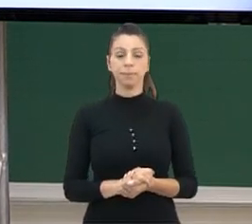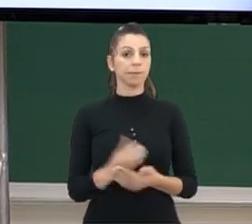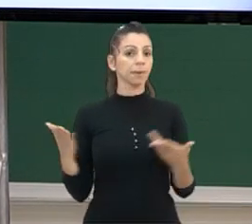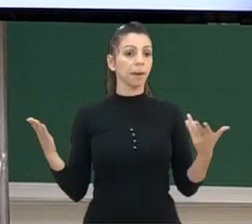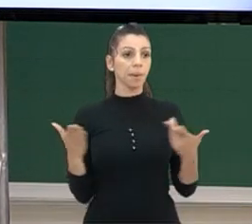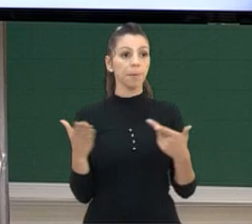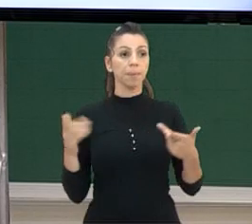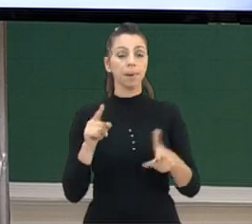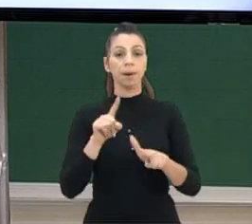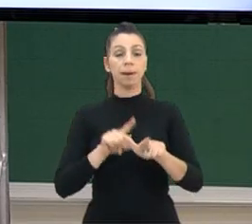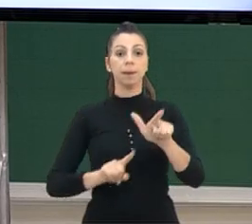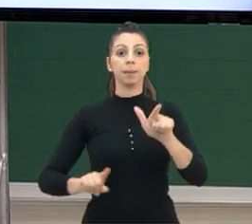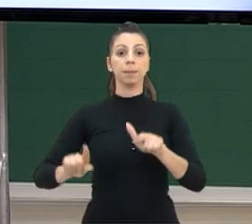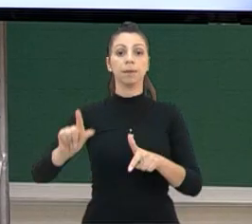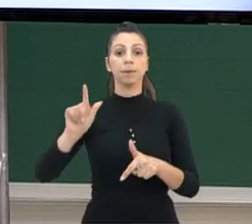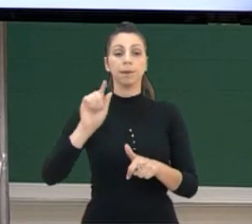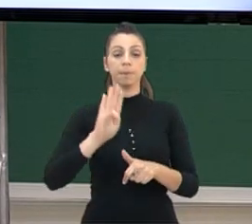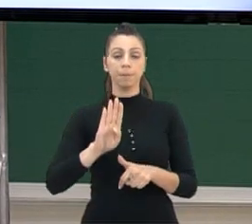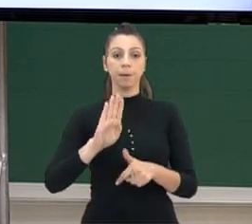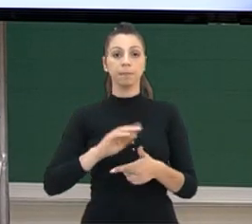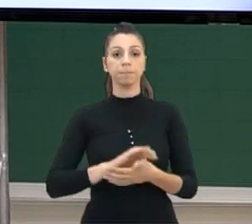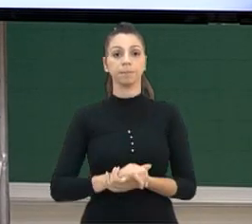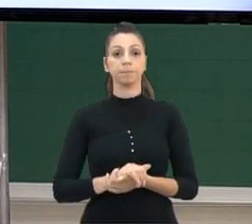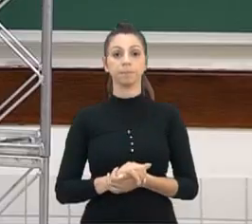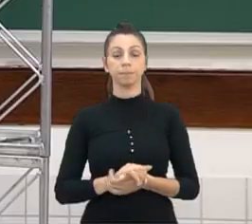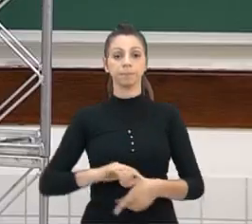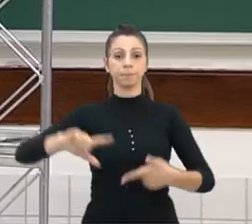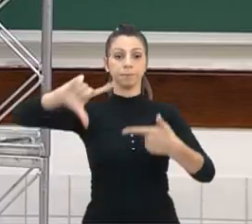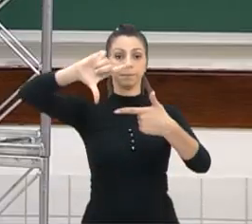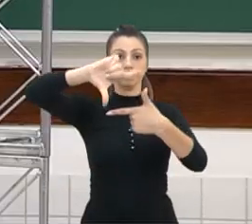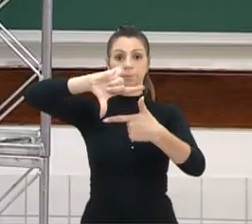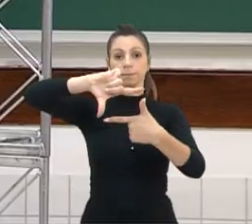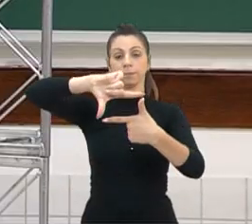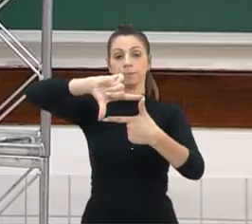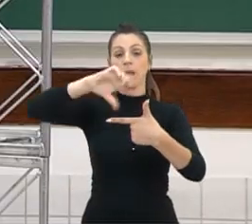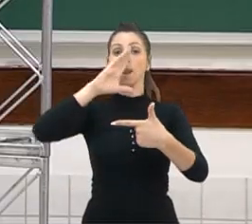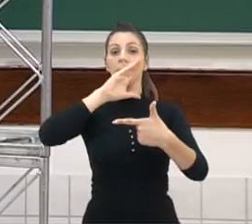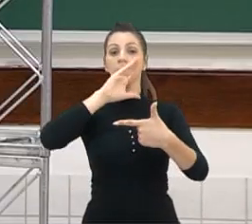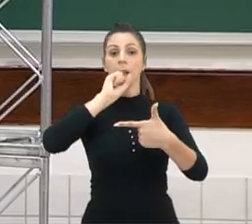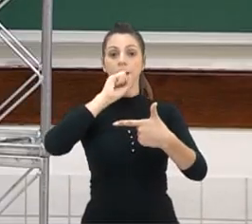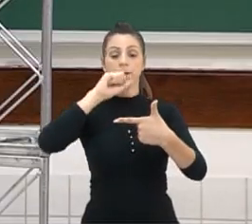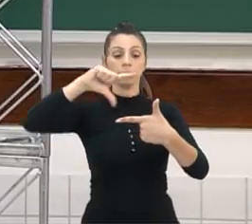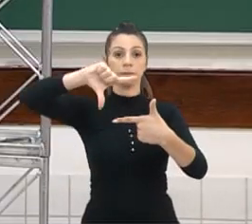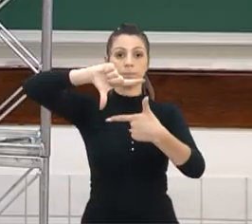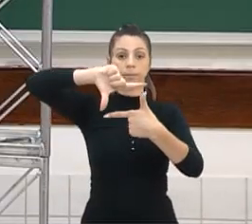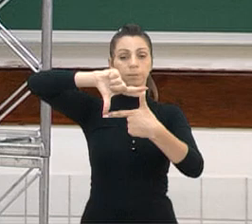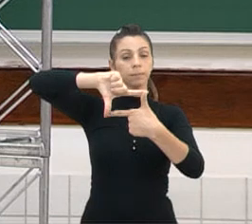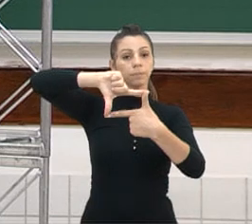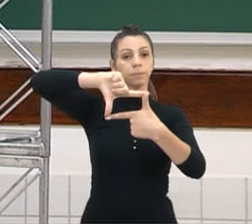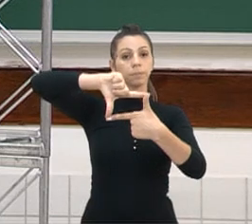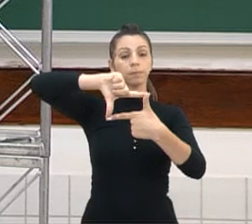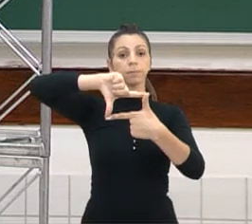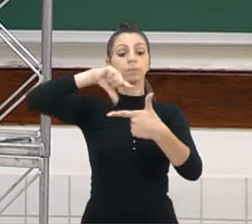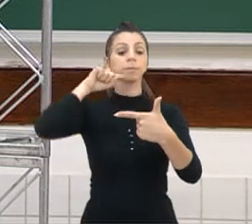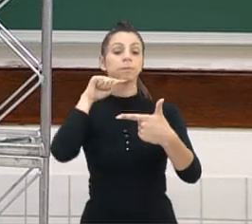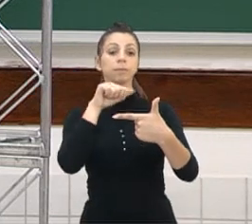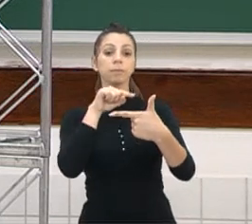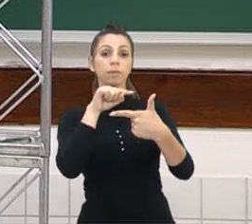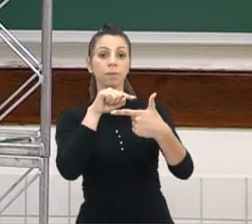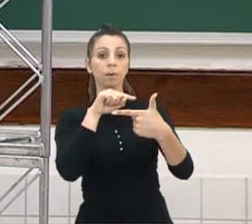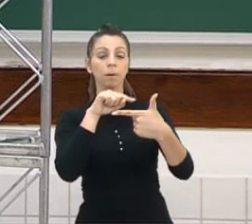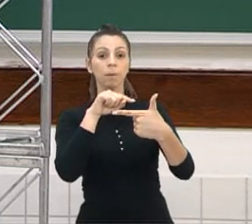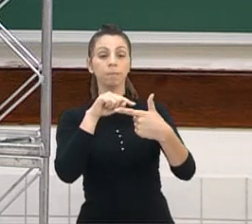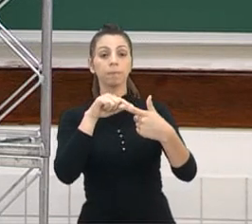Agora, na letra B, eu quero um retângulo. Te trouxe um retângulo laranja aqui para te lembrar, né? O quadrado é um tipo de